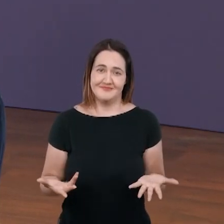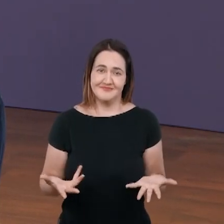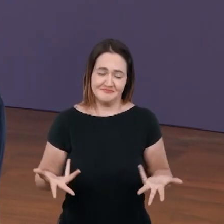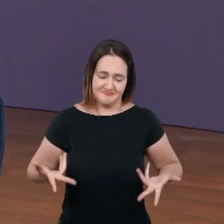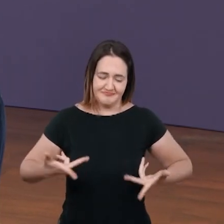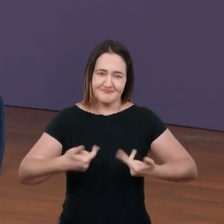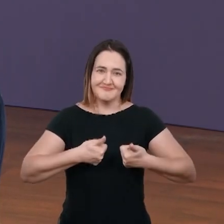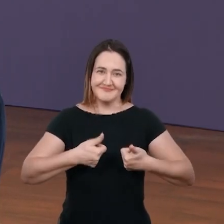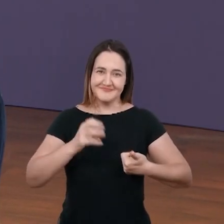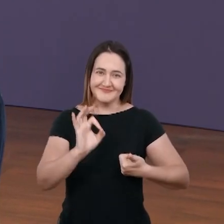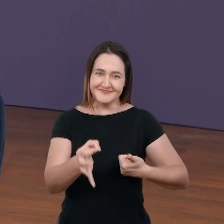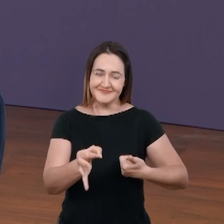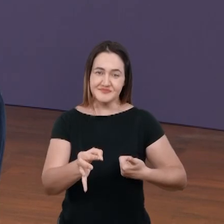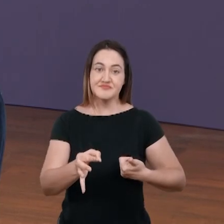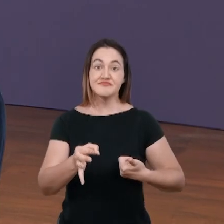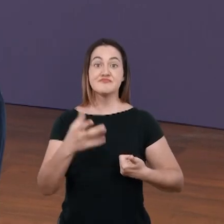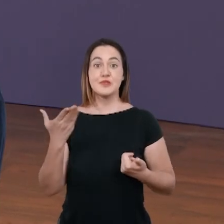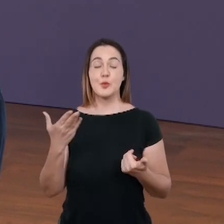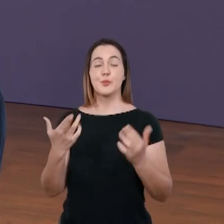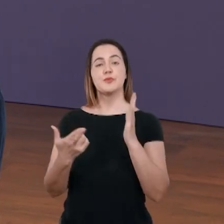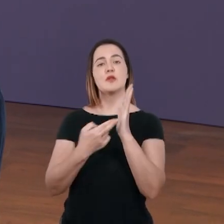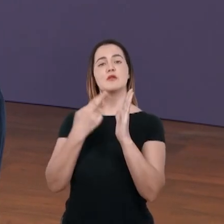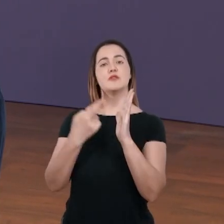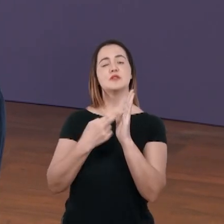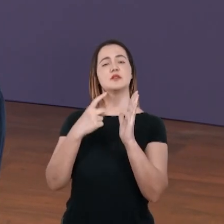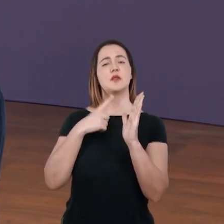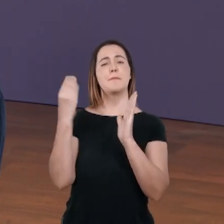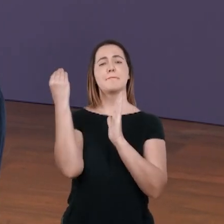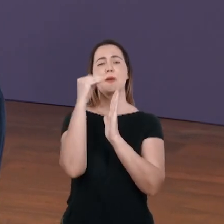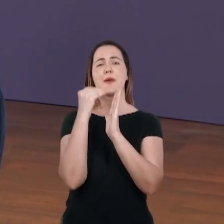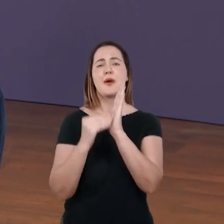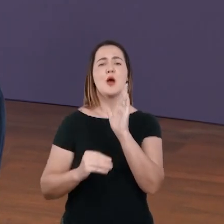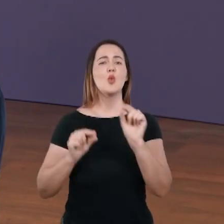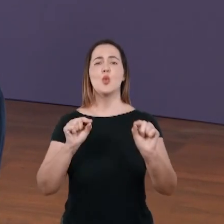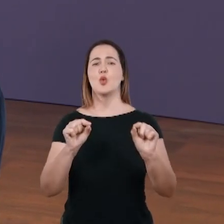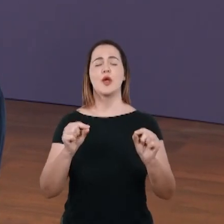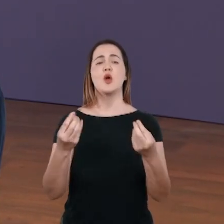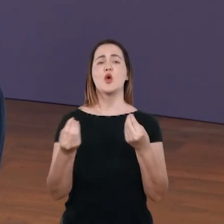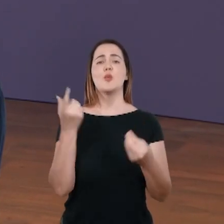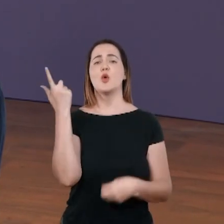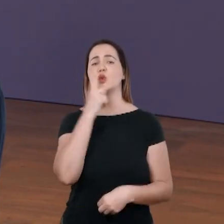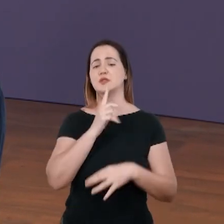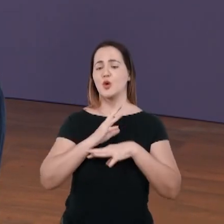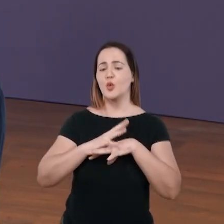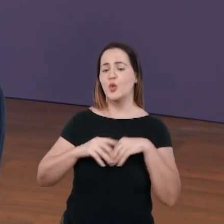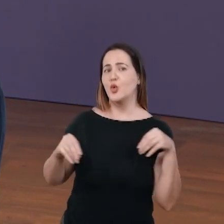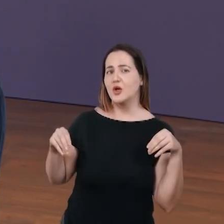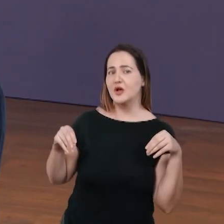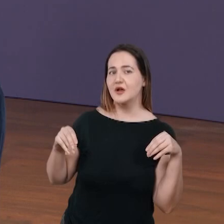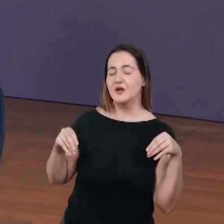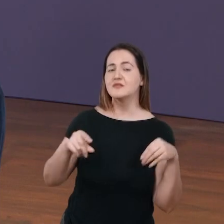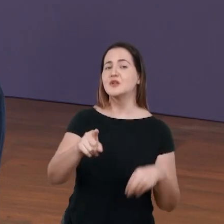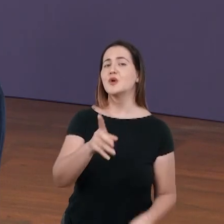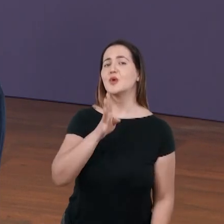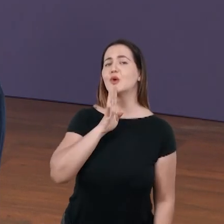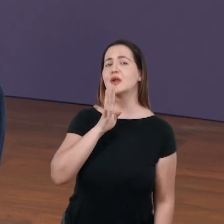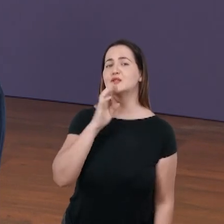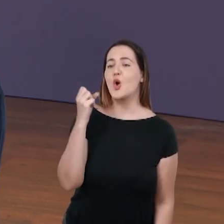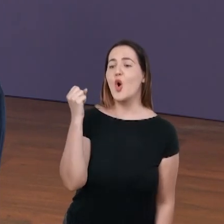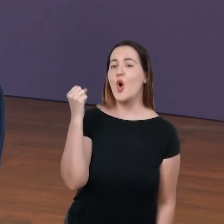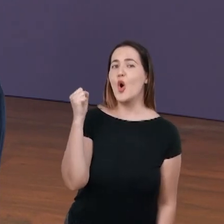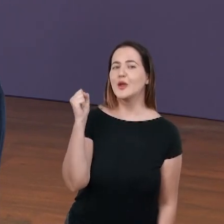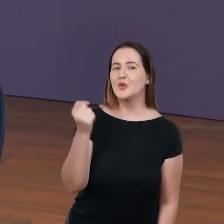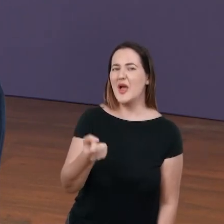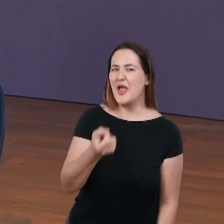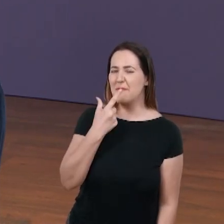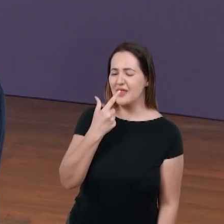corpo é algo impressionante. E aqui nessa revista, você vai entender, por exemplo, sobre a fonte da cura. Já ouviu falar sobre